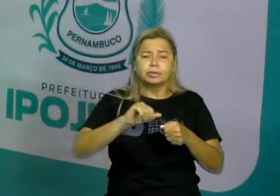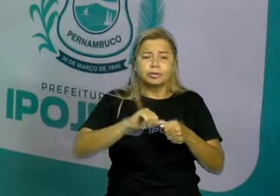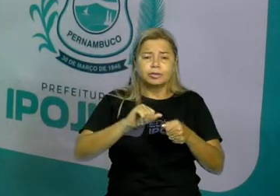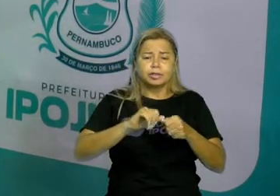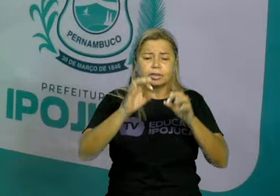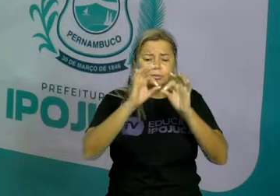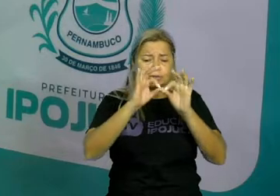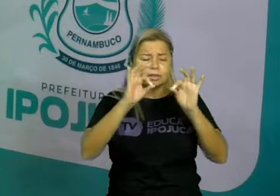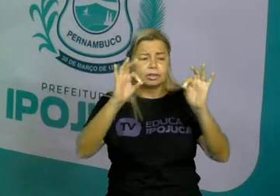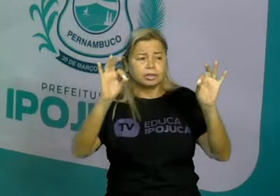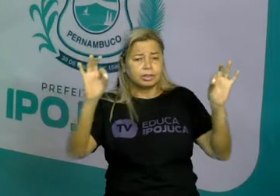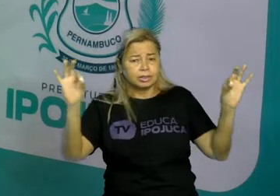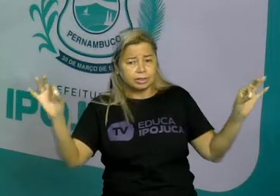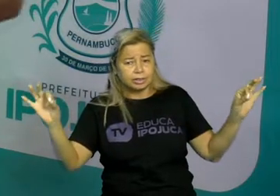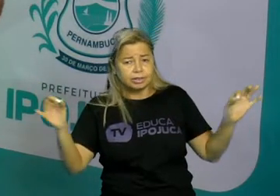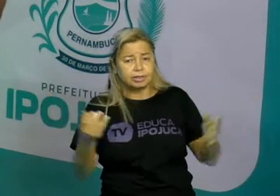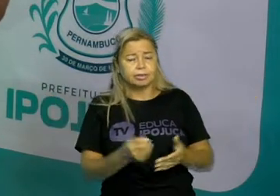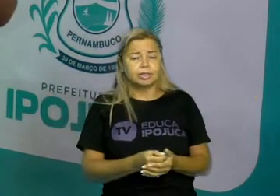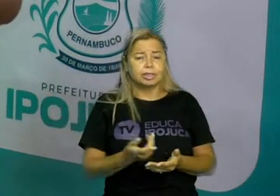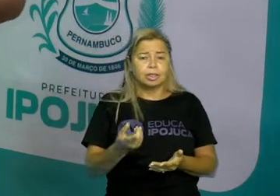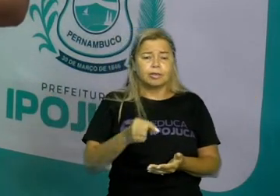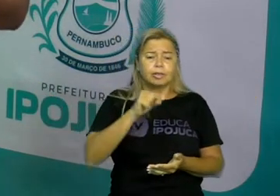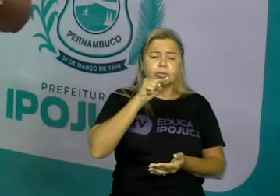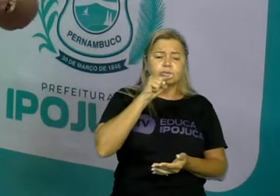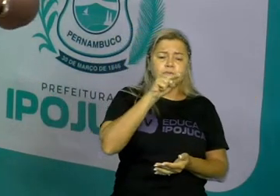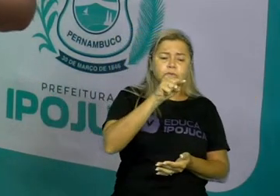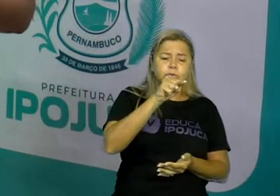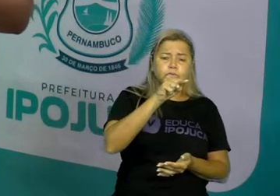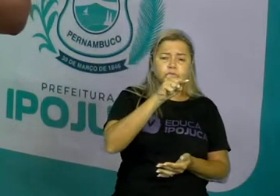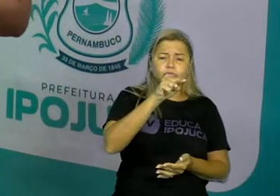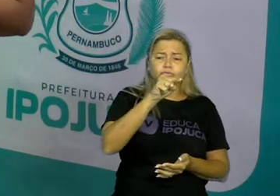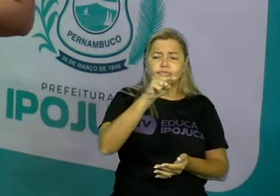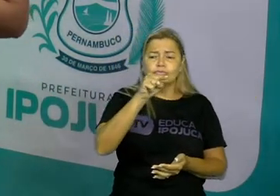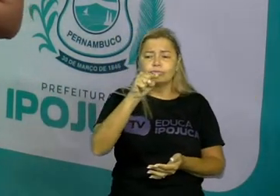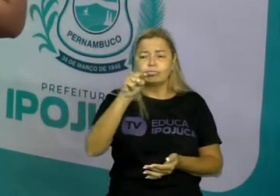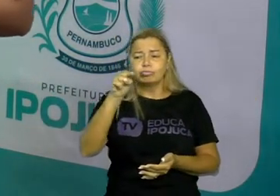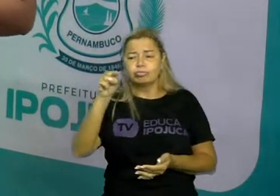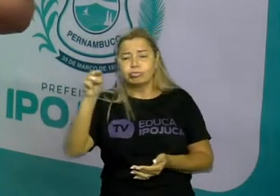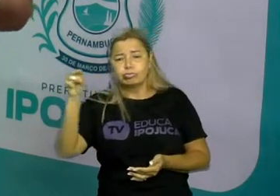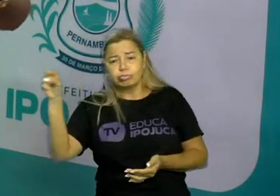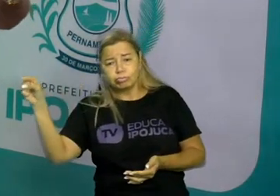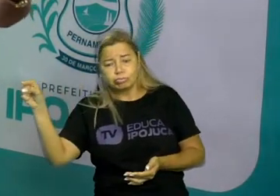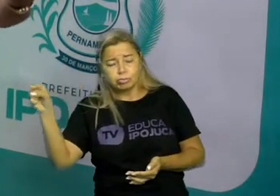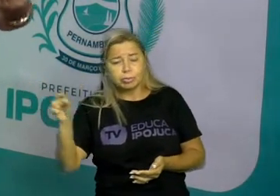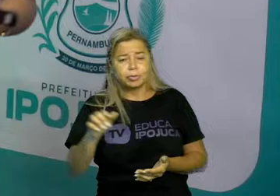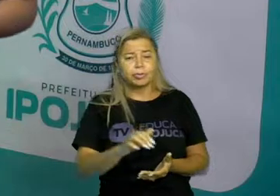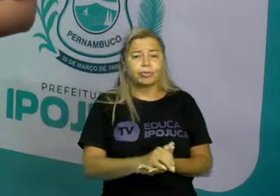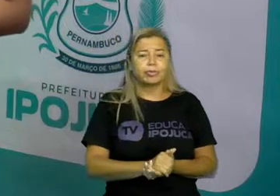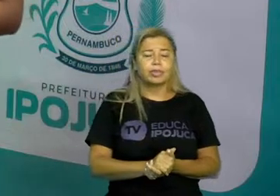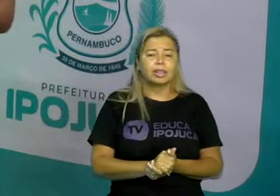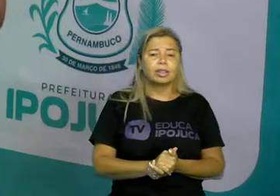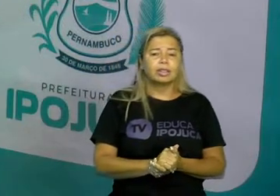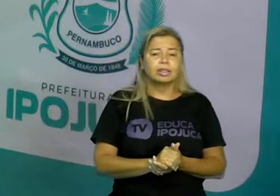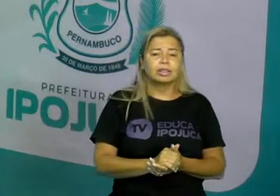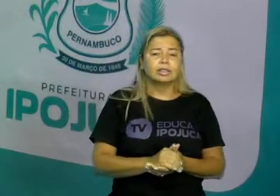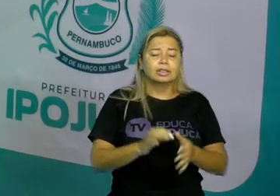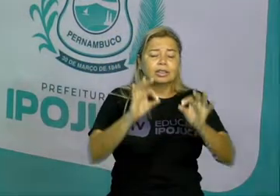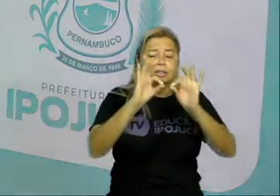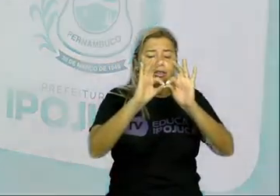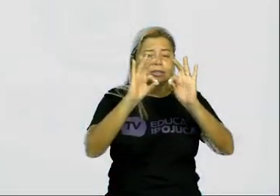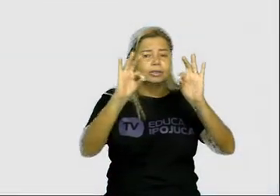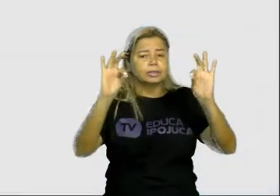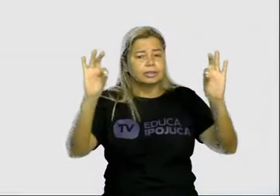quando a gente tenta fazer um ponto e faz aquela linha de caneta ou de lápis, né? A linha, ela é um